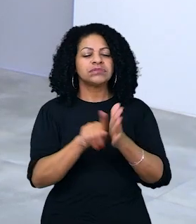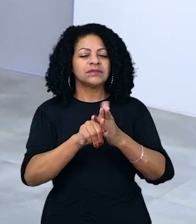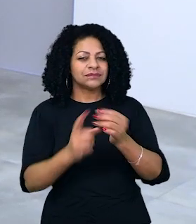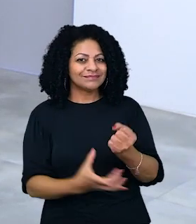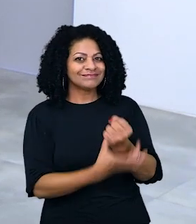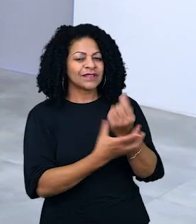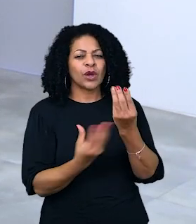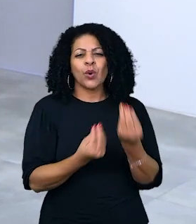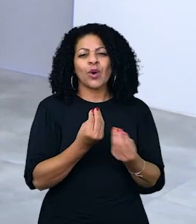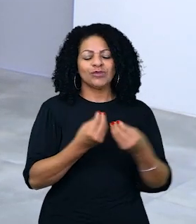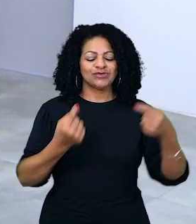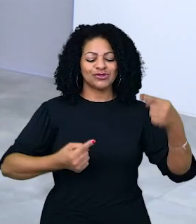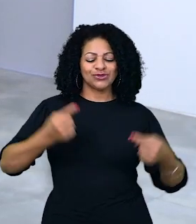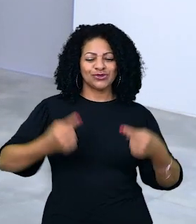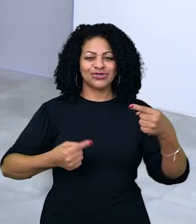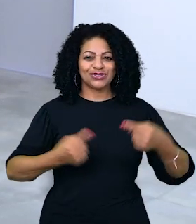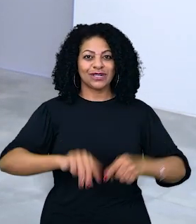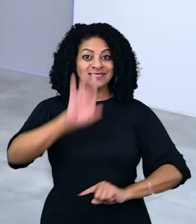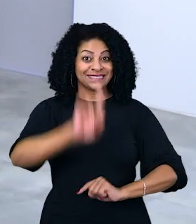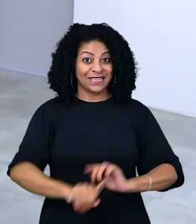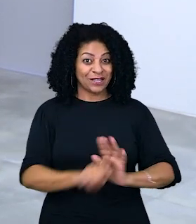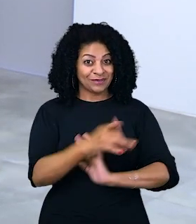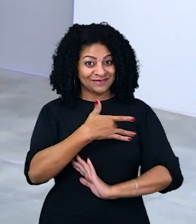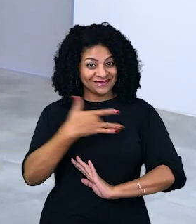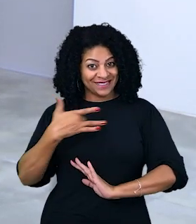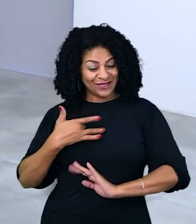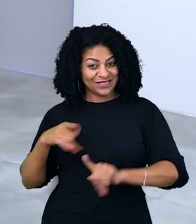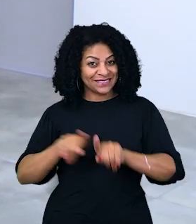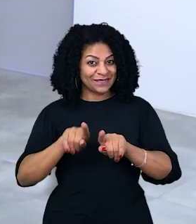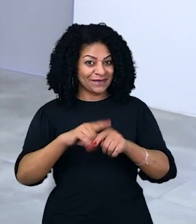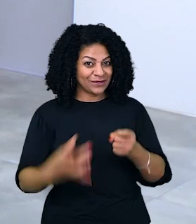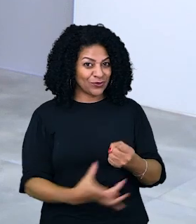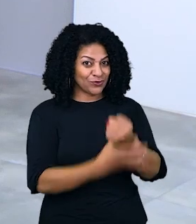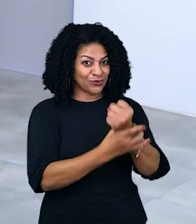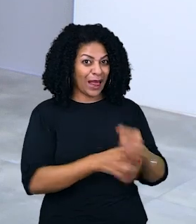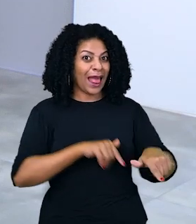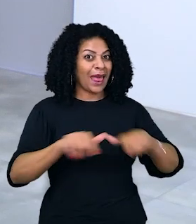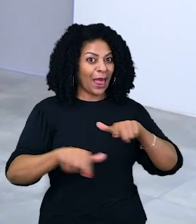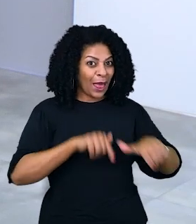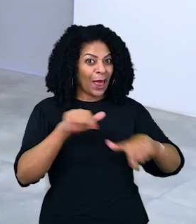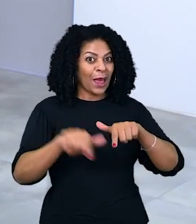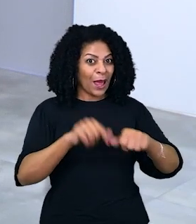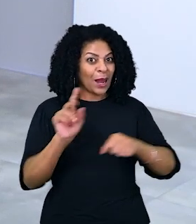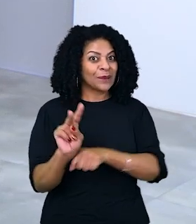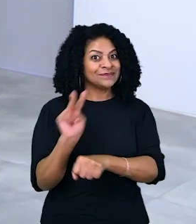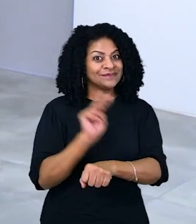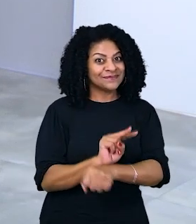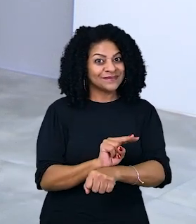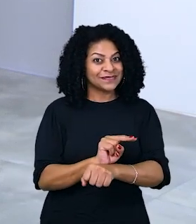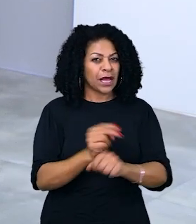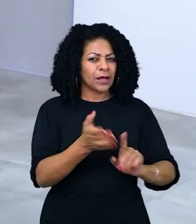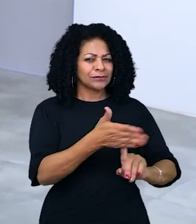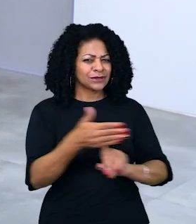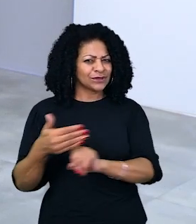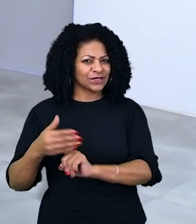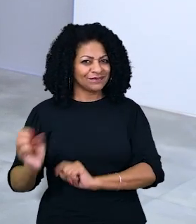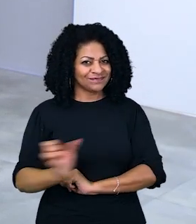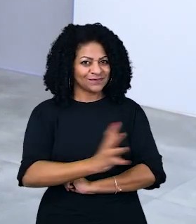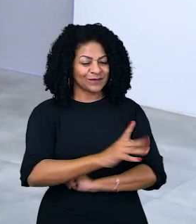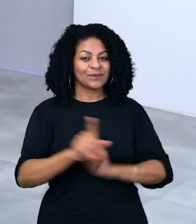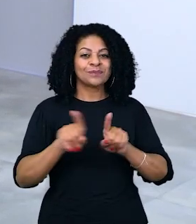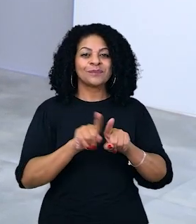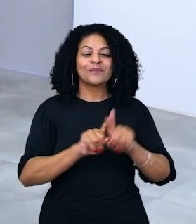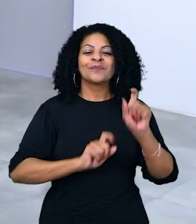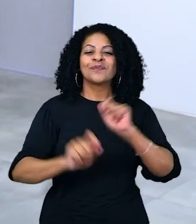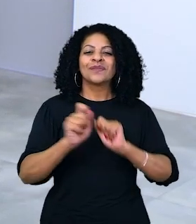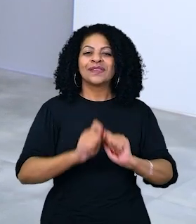para debater a universalização do direito à saúde e à segurança no trabalho em função das novas tecnologias. O evento faz parte